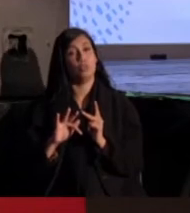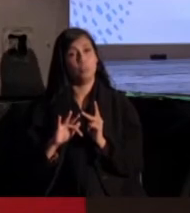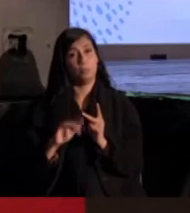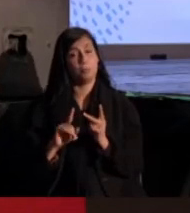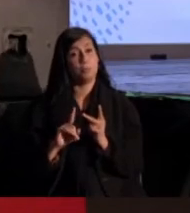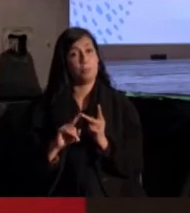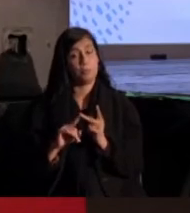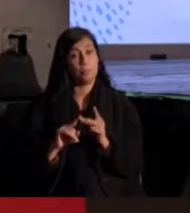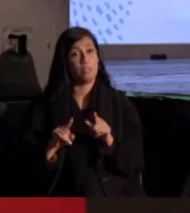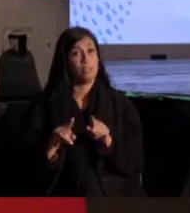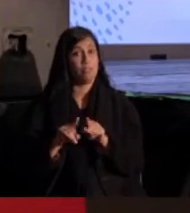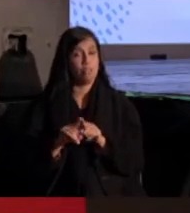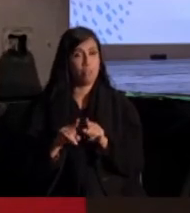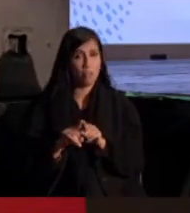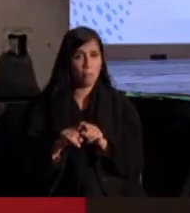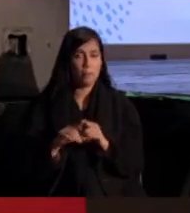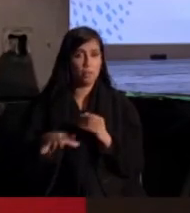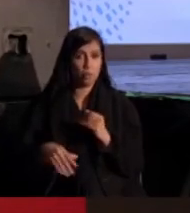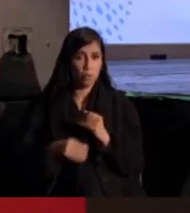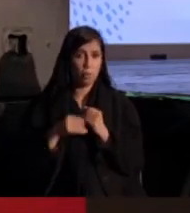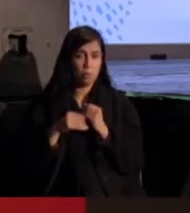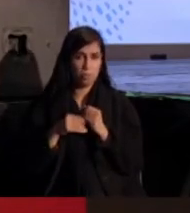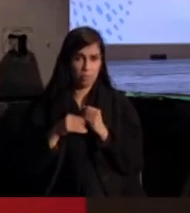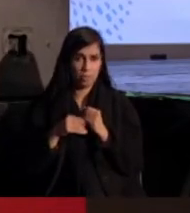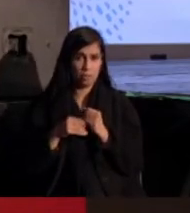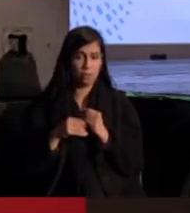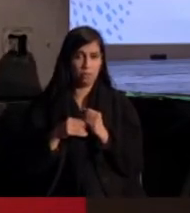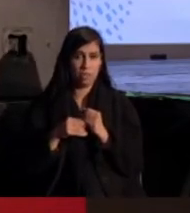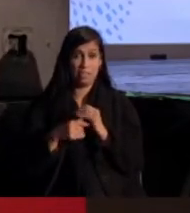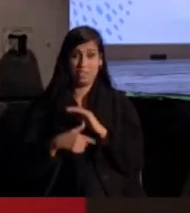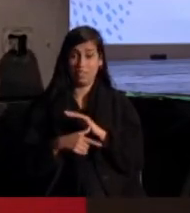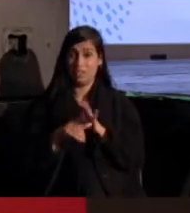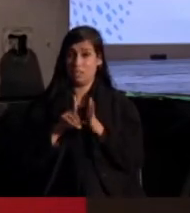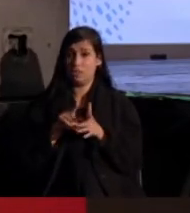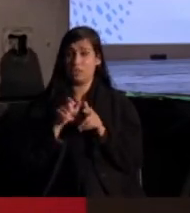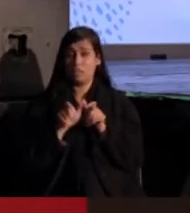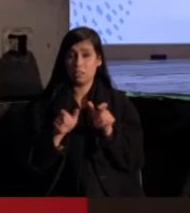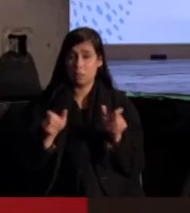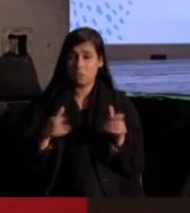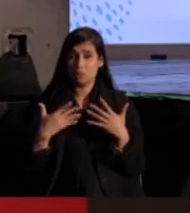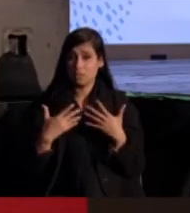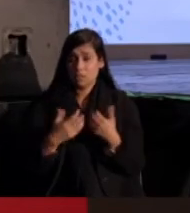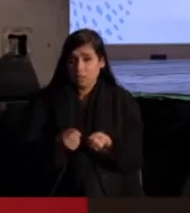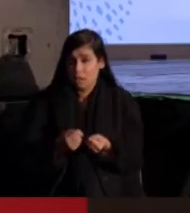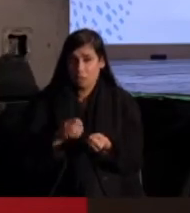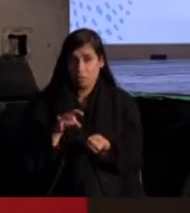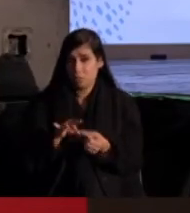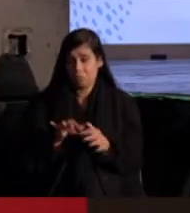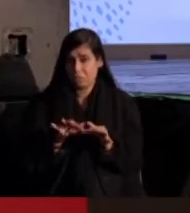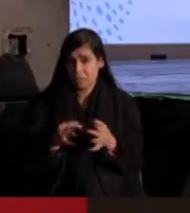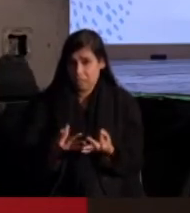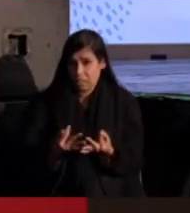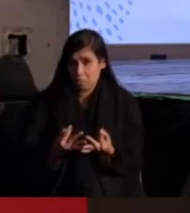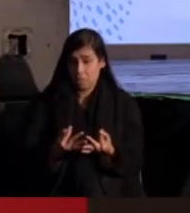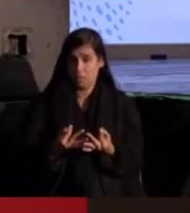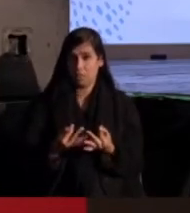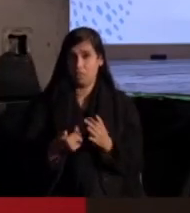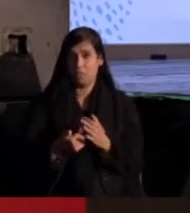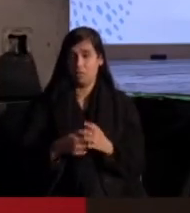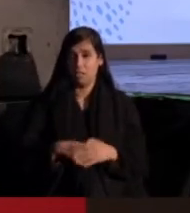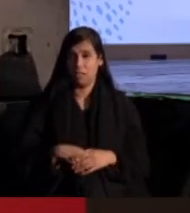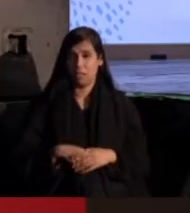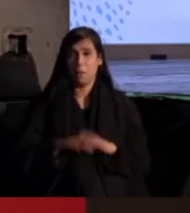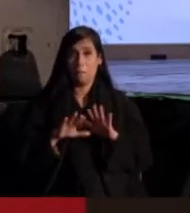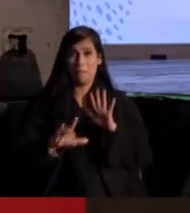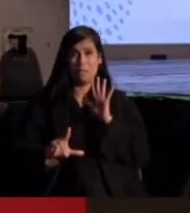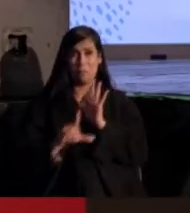é desmontado. E as pessoas se estarreciam que aquilo pudesse ser feito, e foi desmontado sem que nenhuma